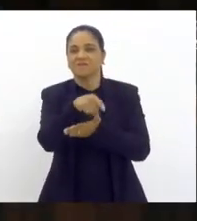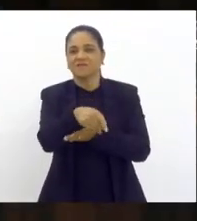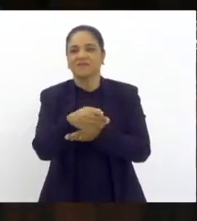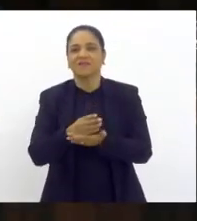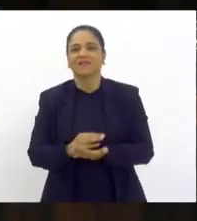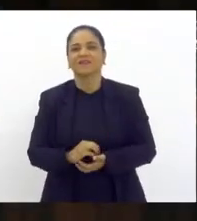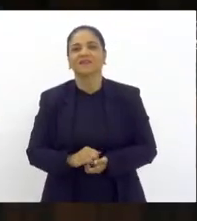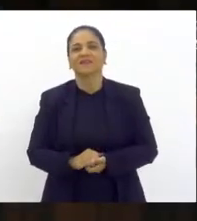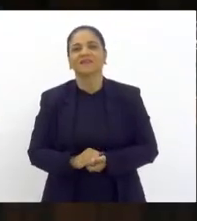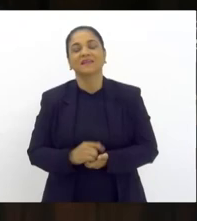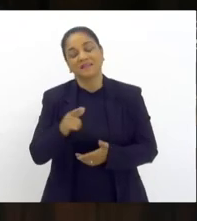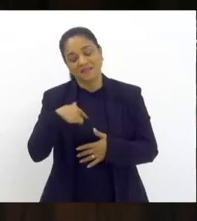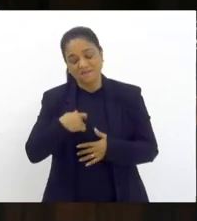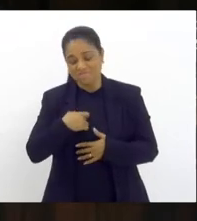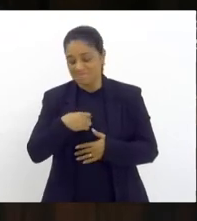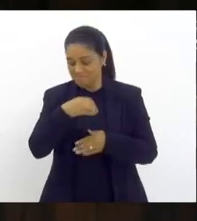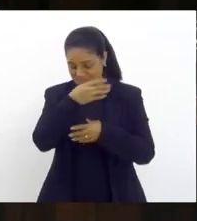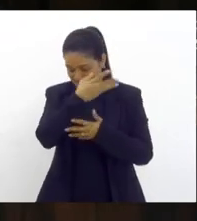Me desconcentro aqui.